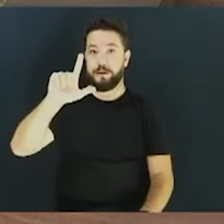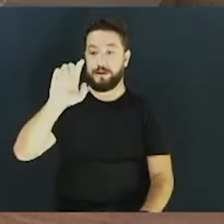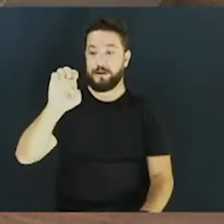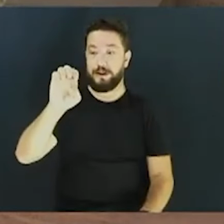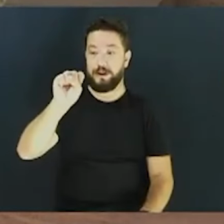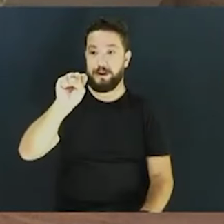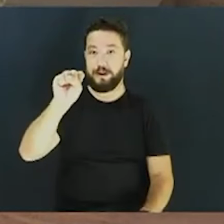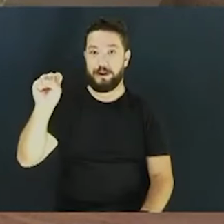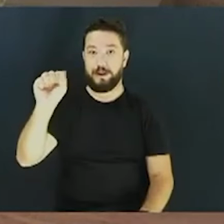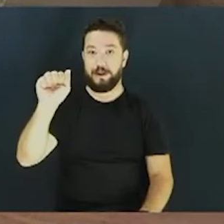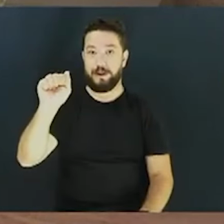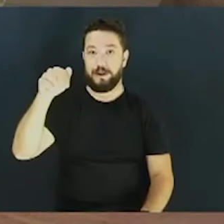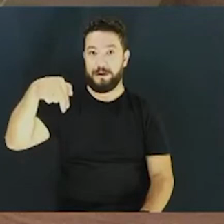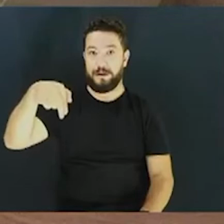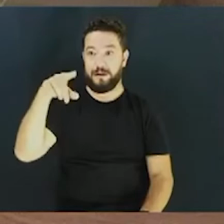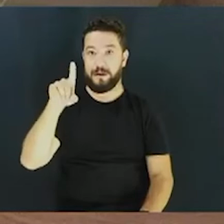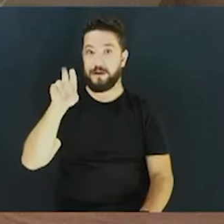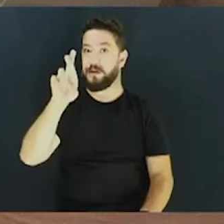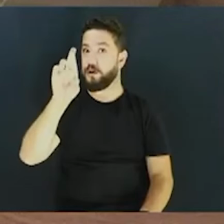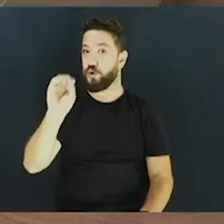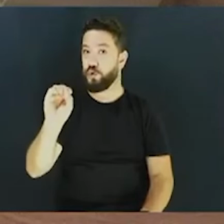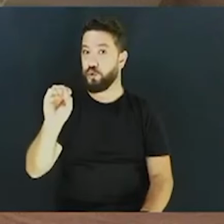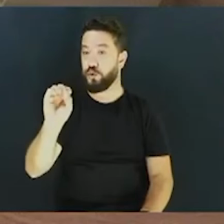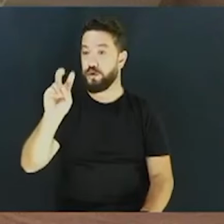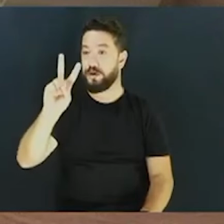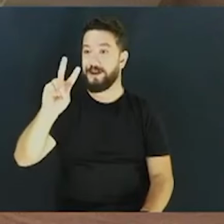o senador Alessandro Vieira.